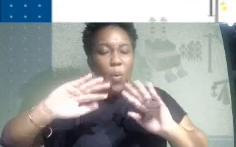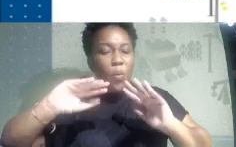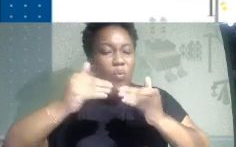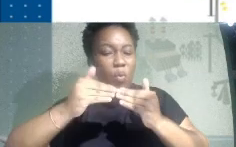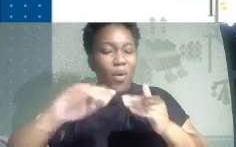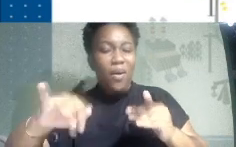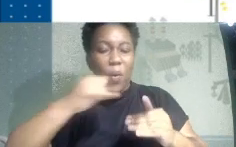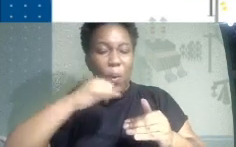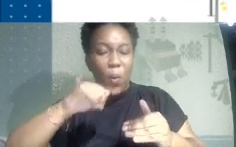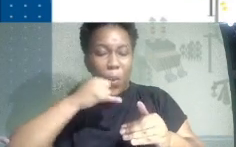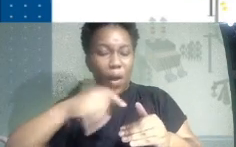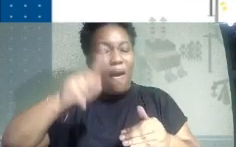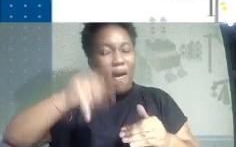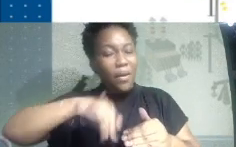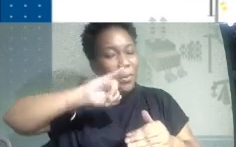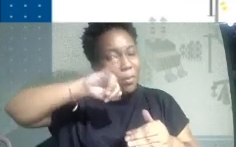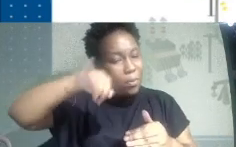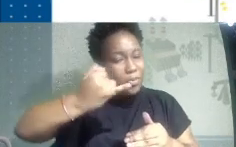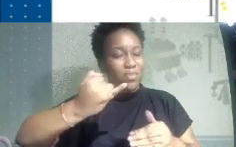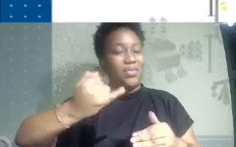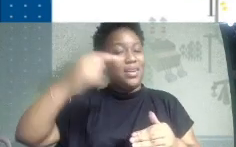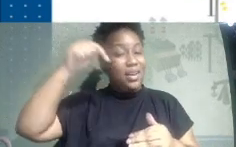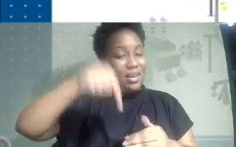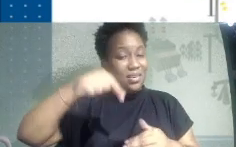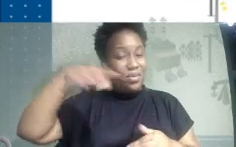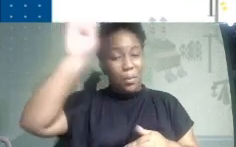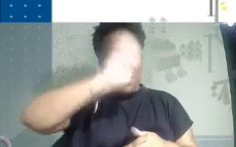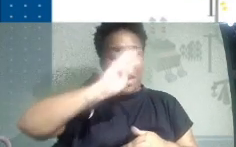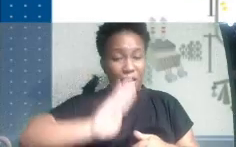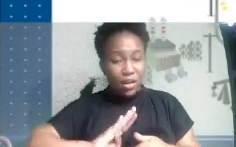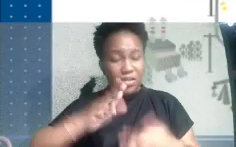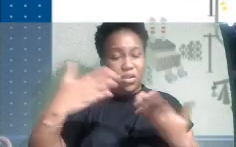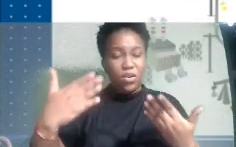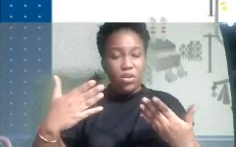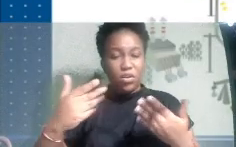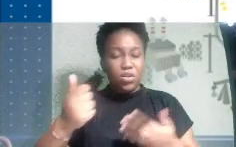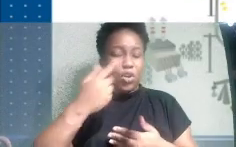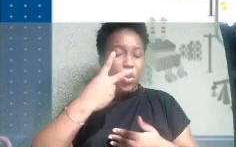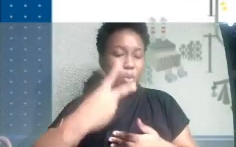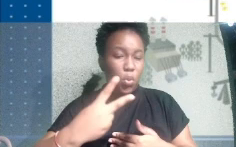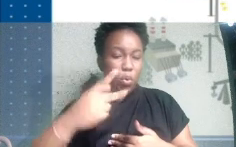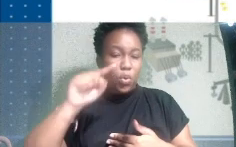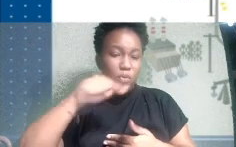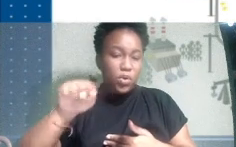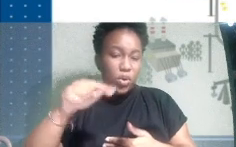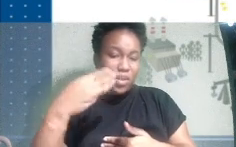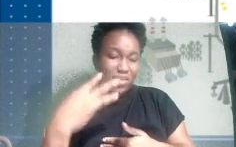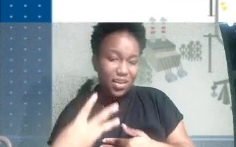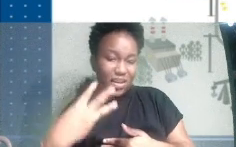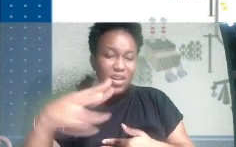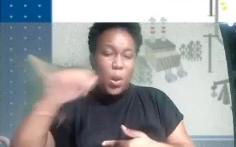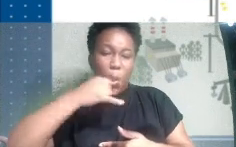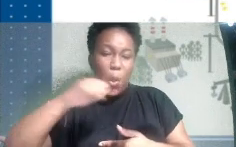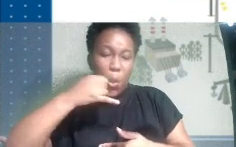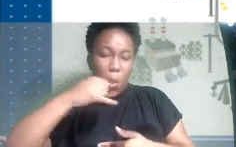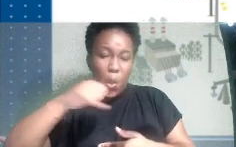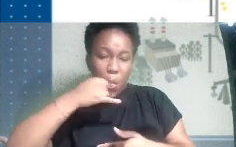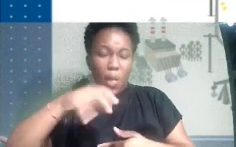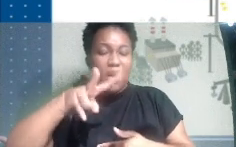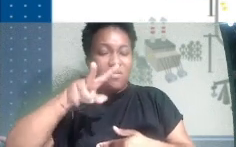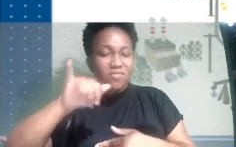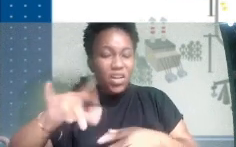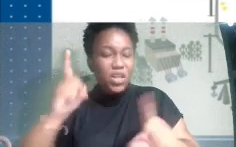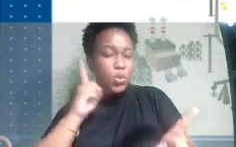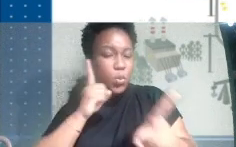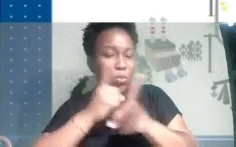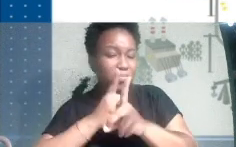ele é muito aproveitado dentro do nosso território, tá? Então, se eu não me engano, quase 2/3 da energia, vocês encontrarão essa informação em sites